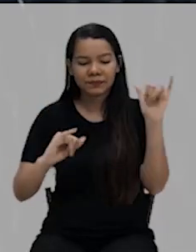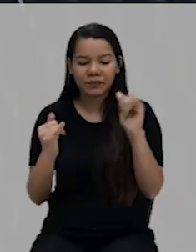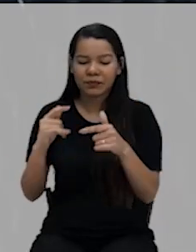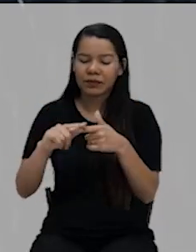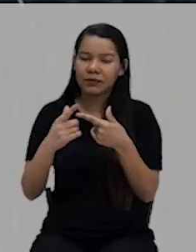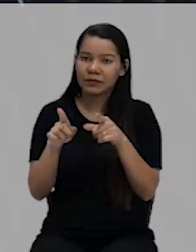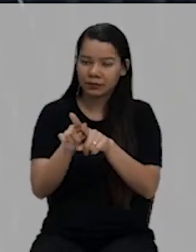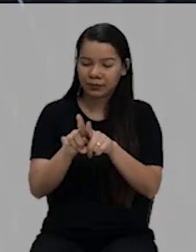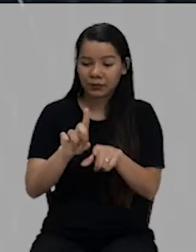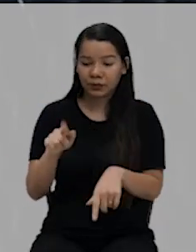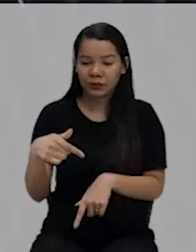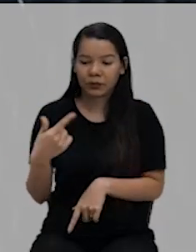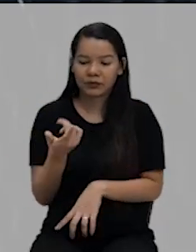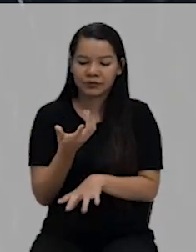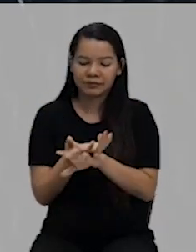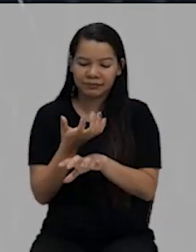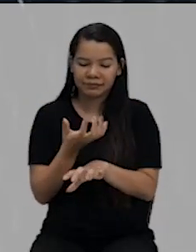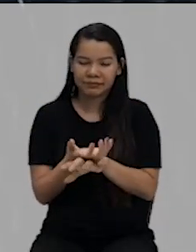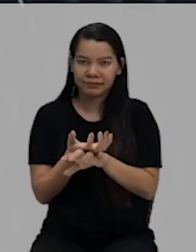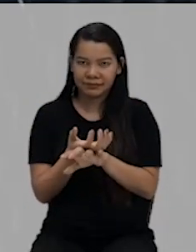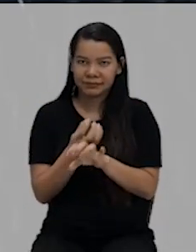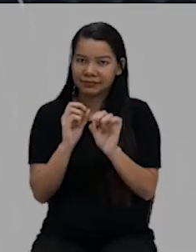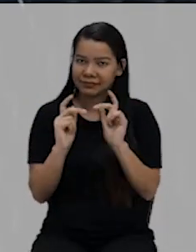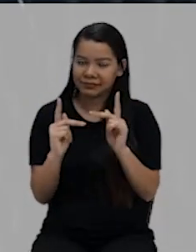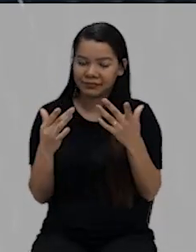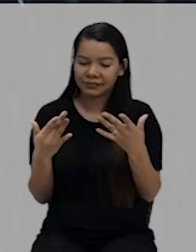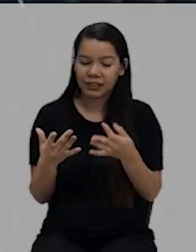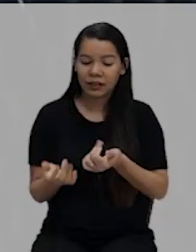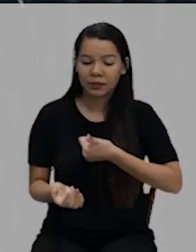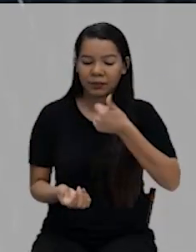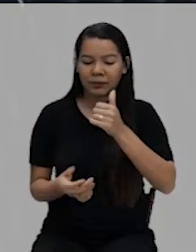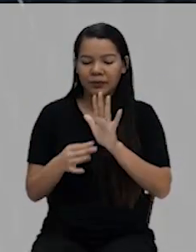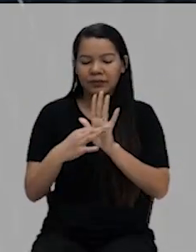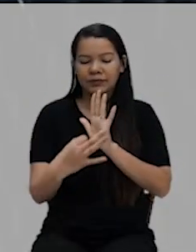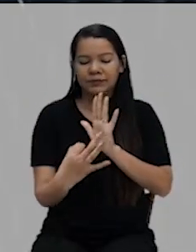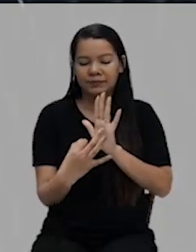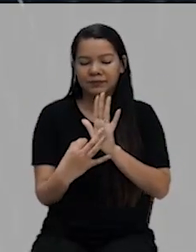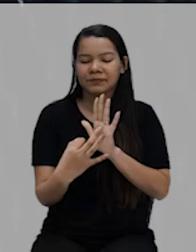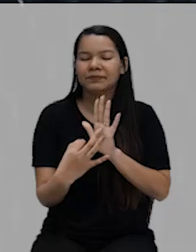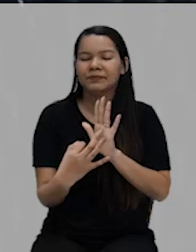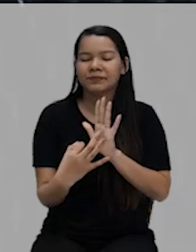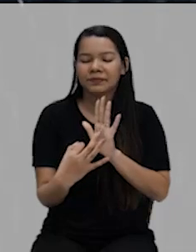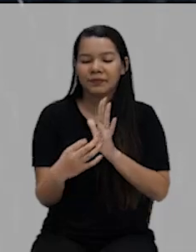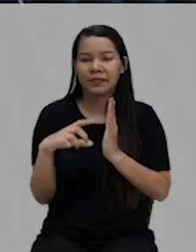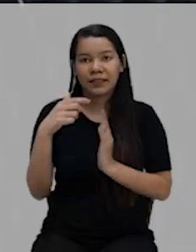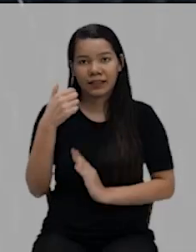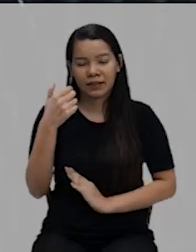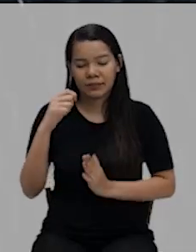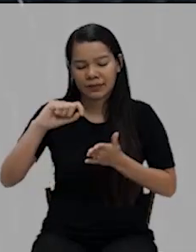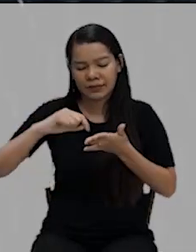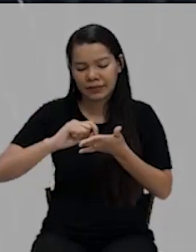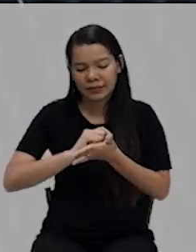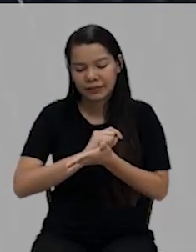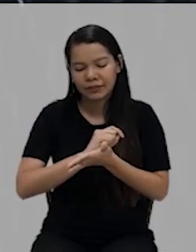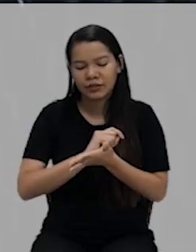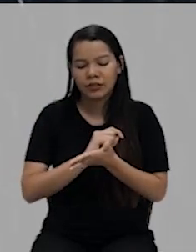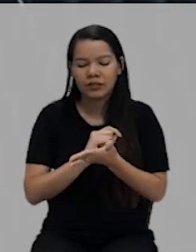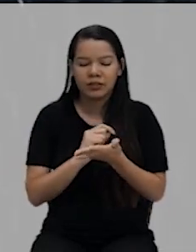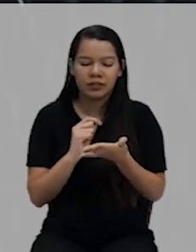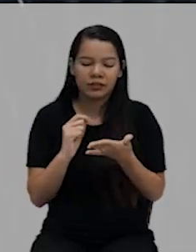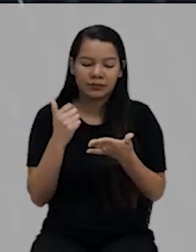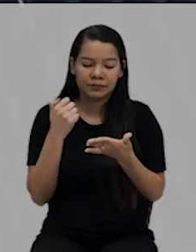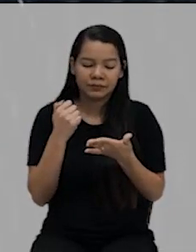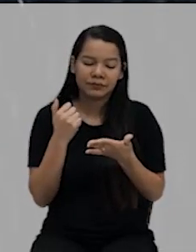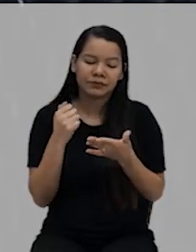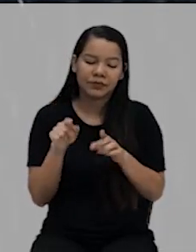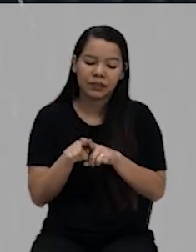outros componentes curriculares. Como primeira dica, meus queridos, olha só. Lápis, caderno, caneta,